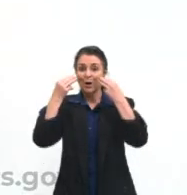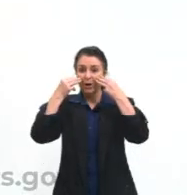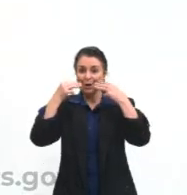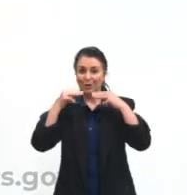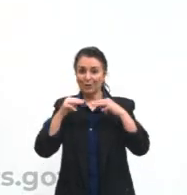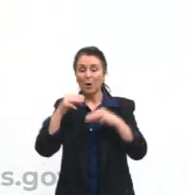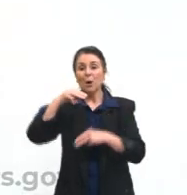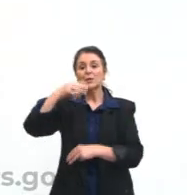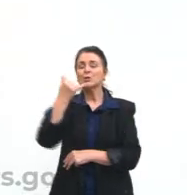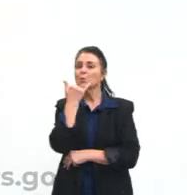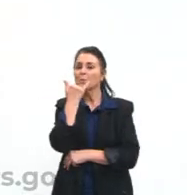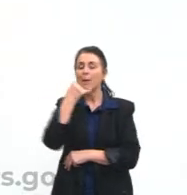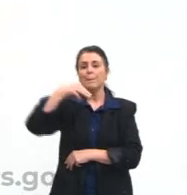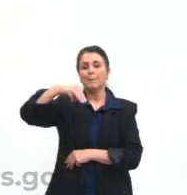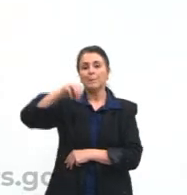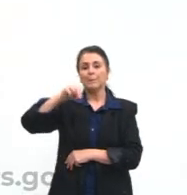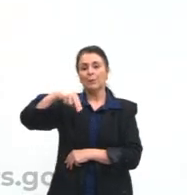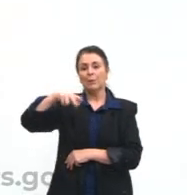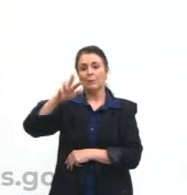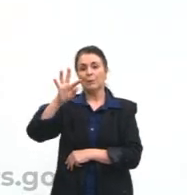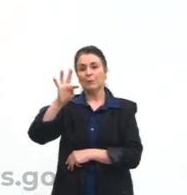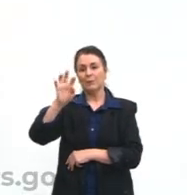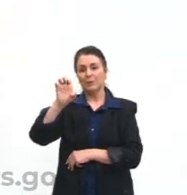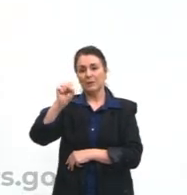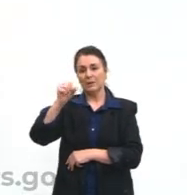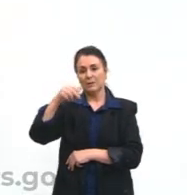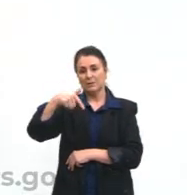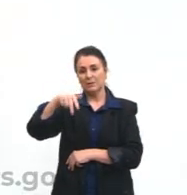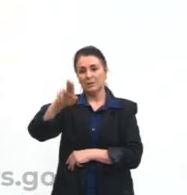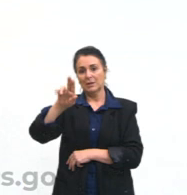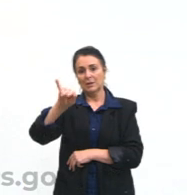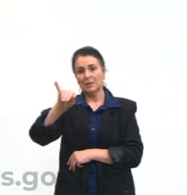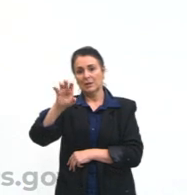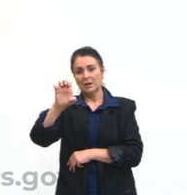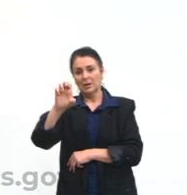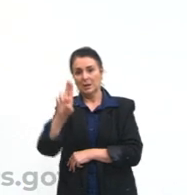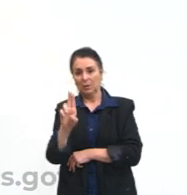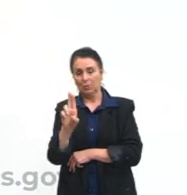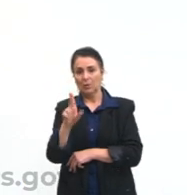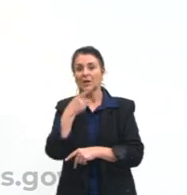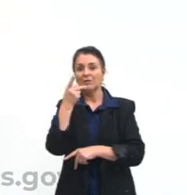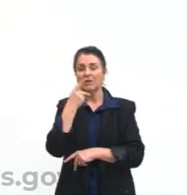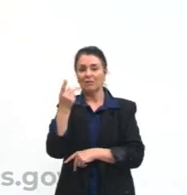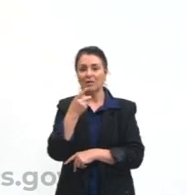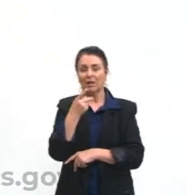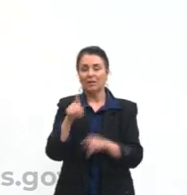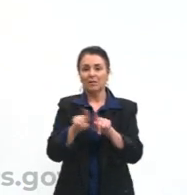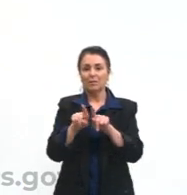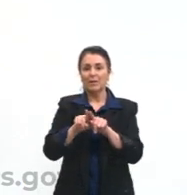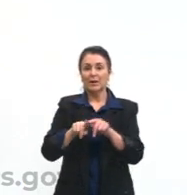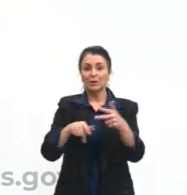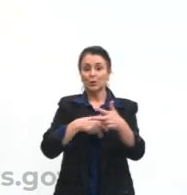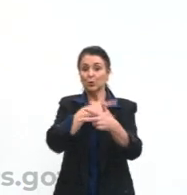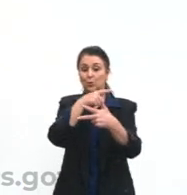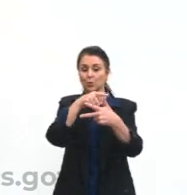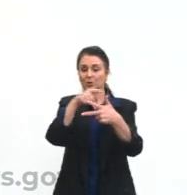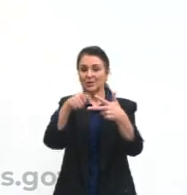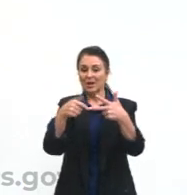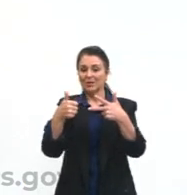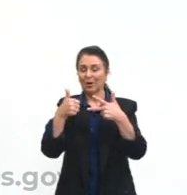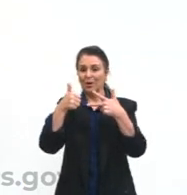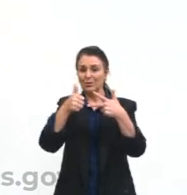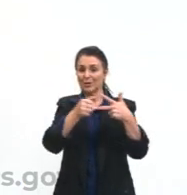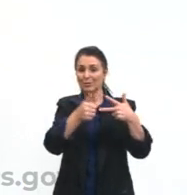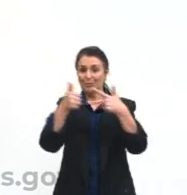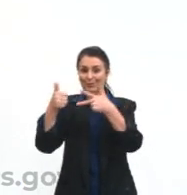espírito das leis agora os três poderes né executivo legislativo e judiciário o qual nós temos até hoje eu só olhava